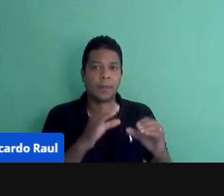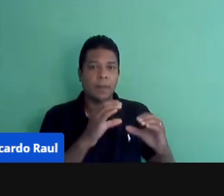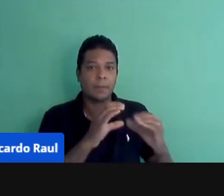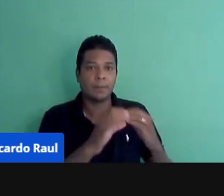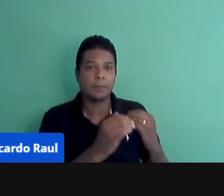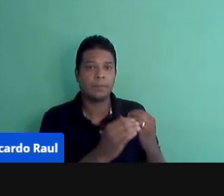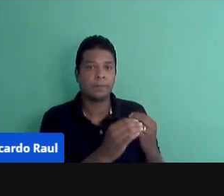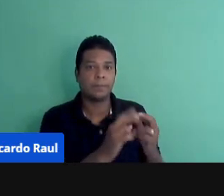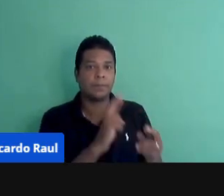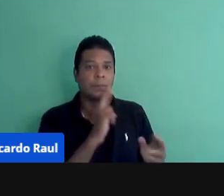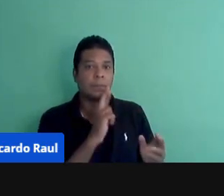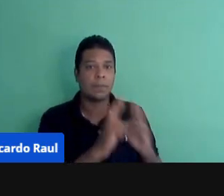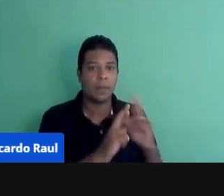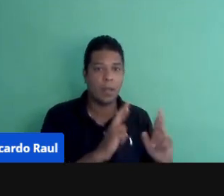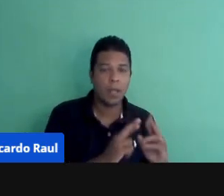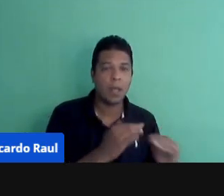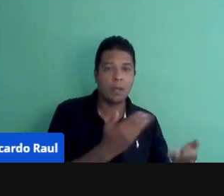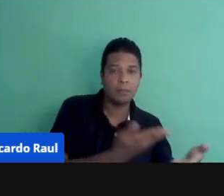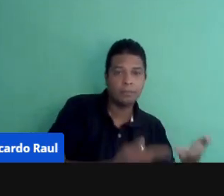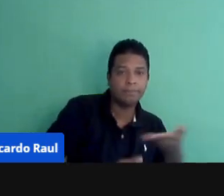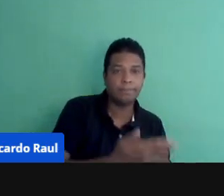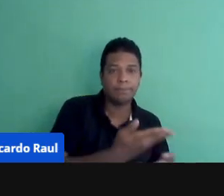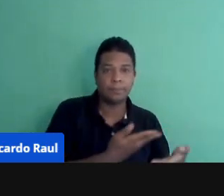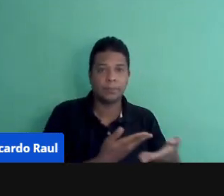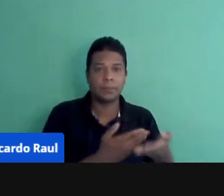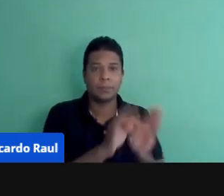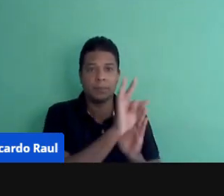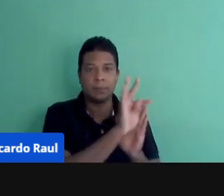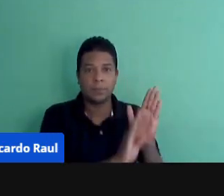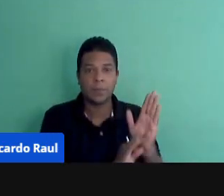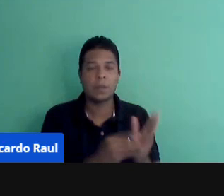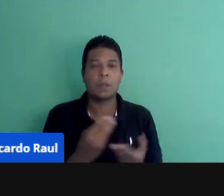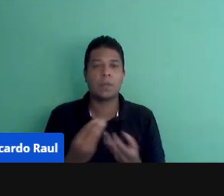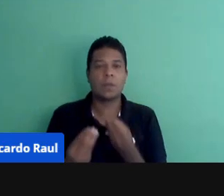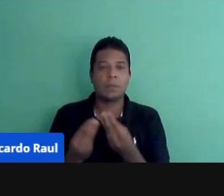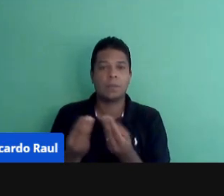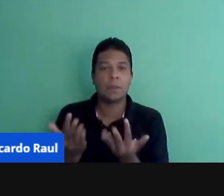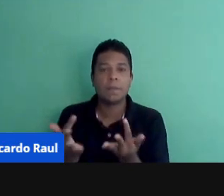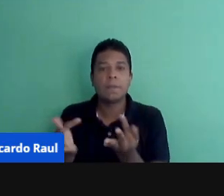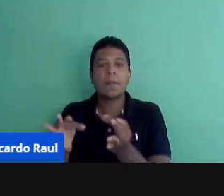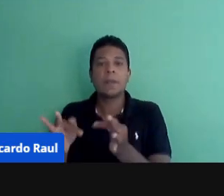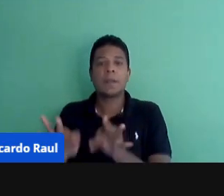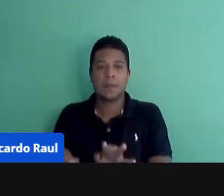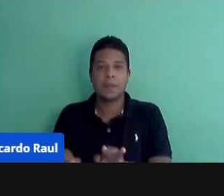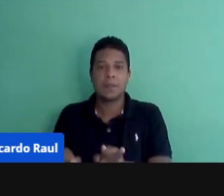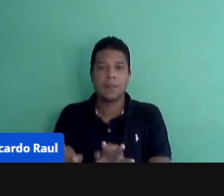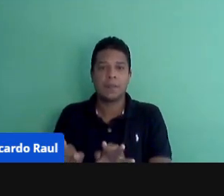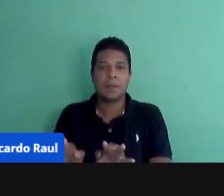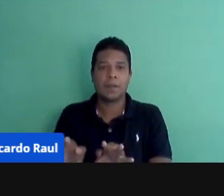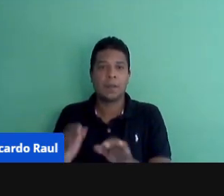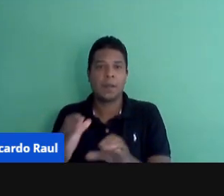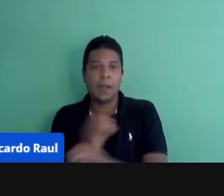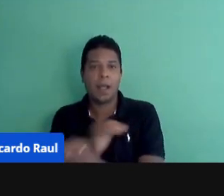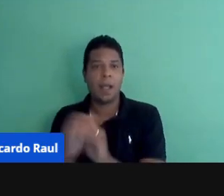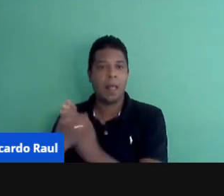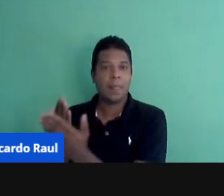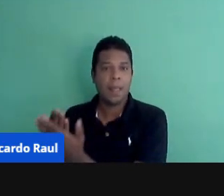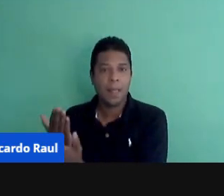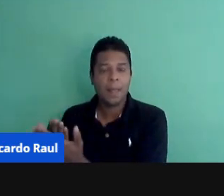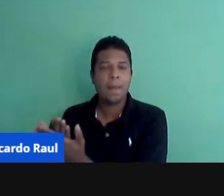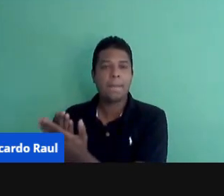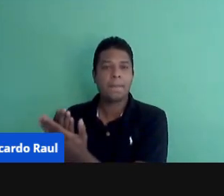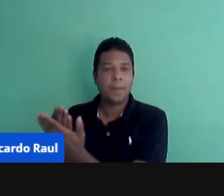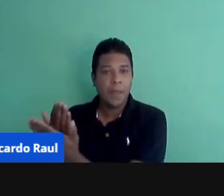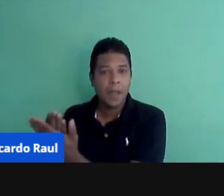tarefa, uma interação, alguma forma de finalizar esta aula realmente, né? E ele entender que a